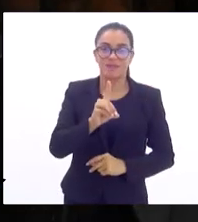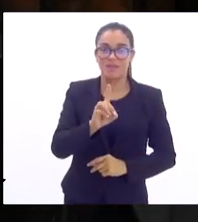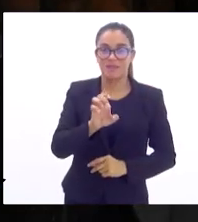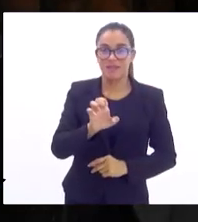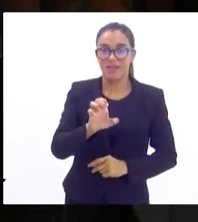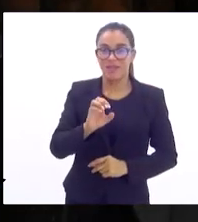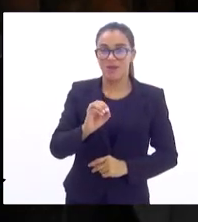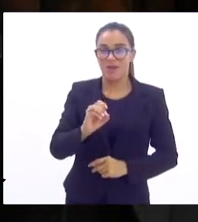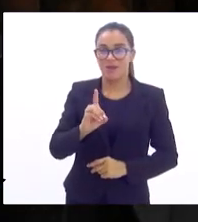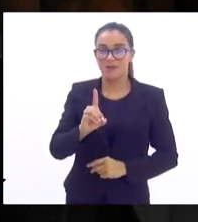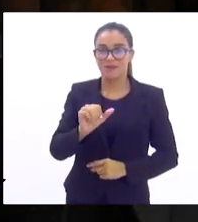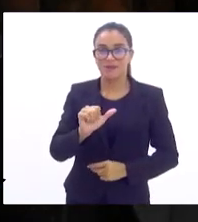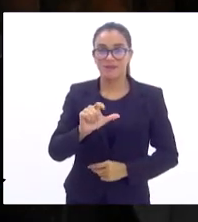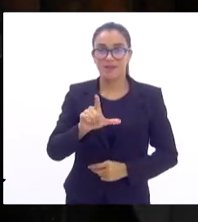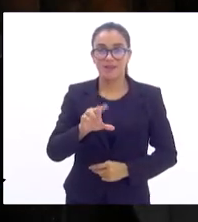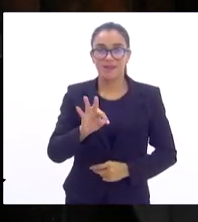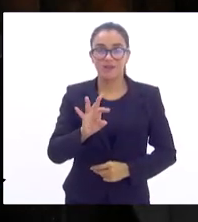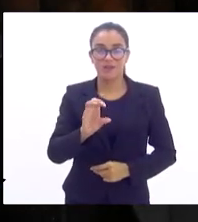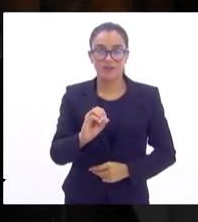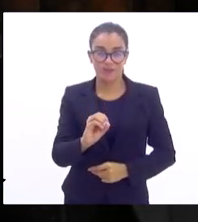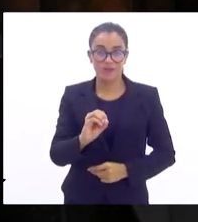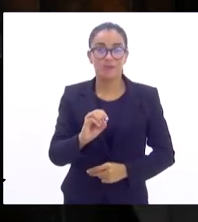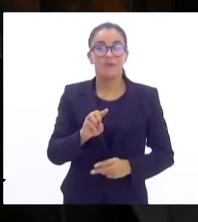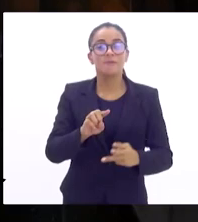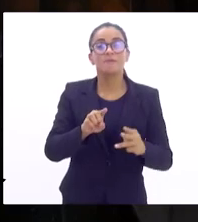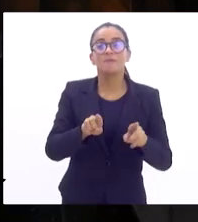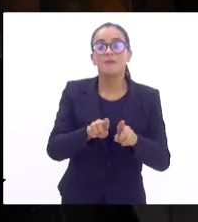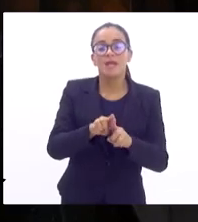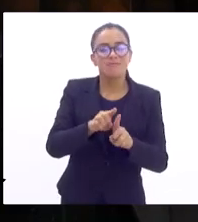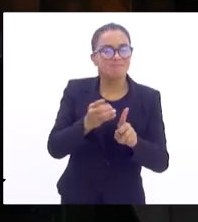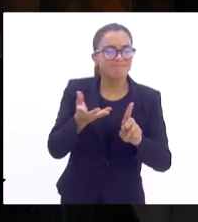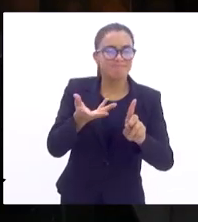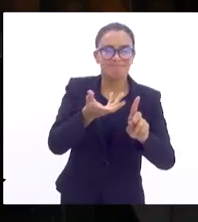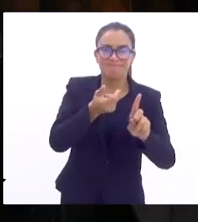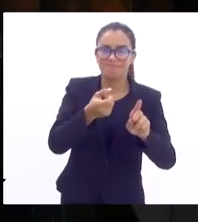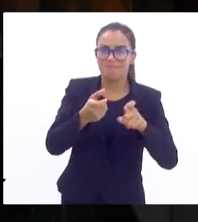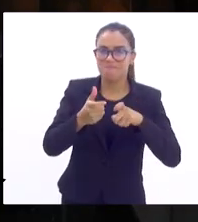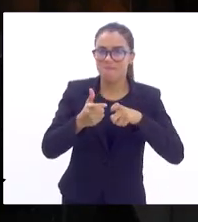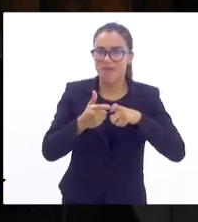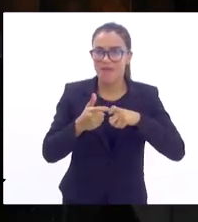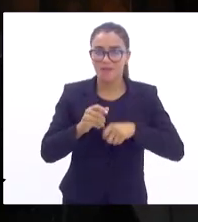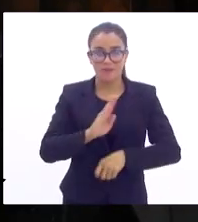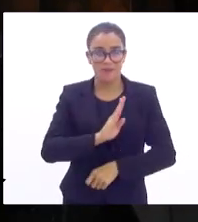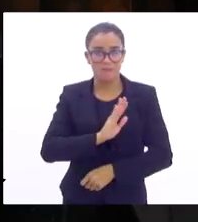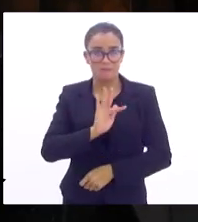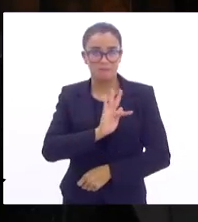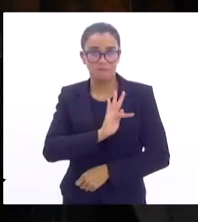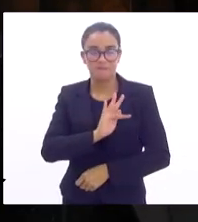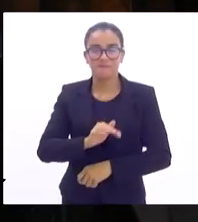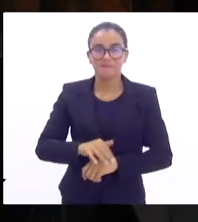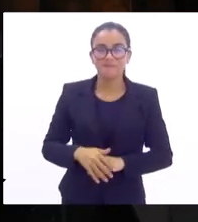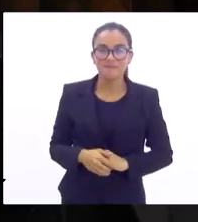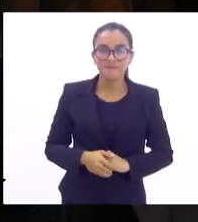o nosso ilustre médico da Baixada Fluminense